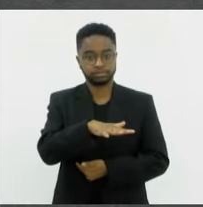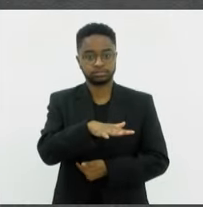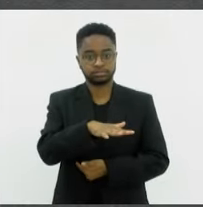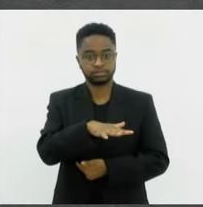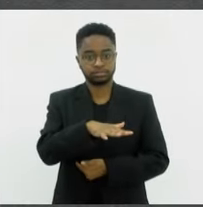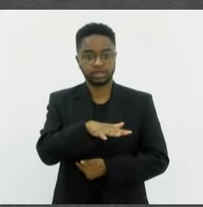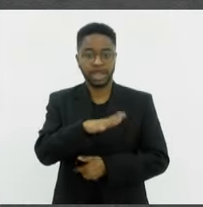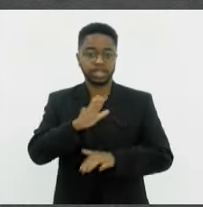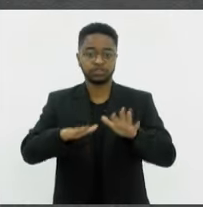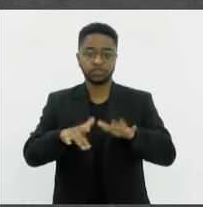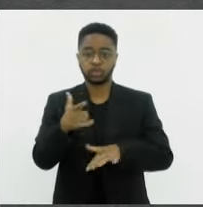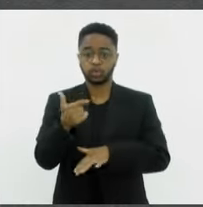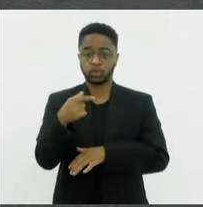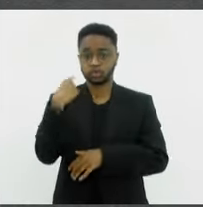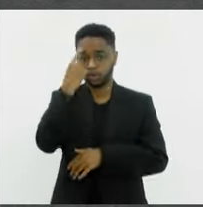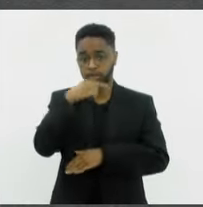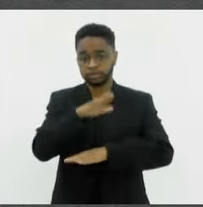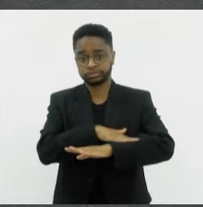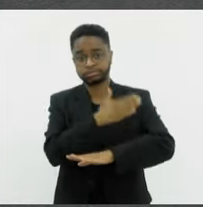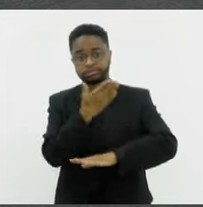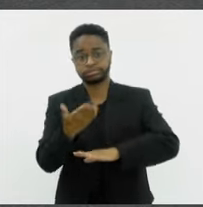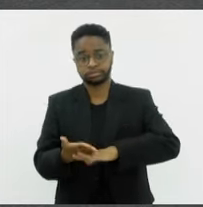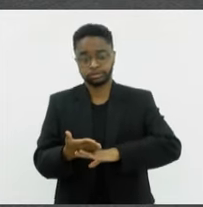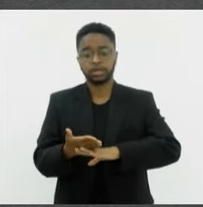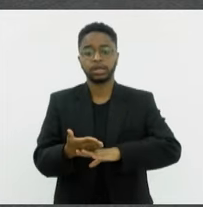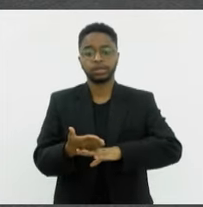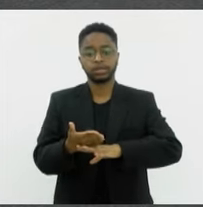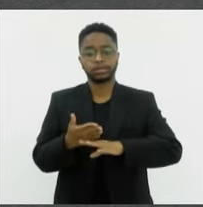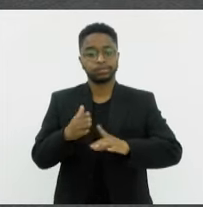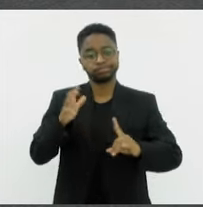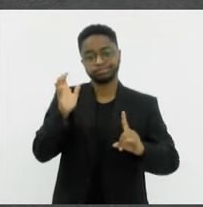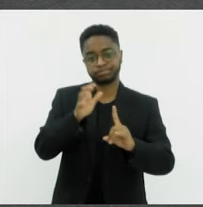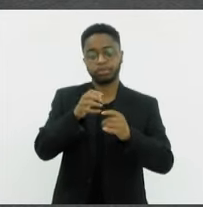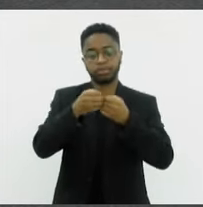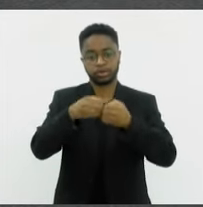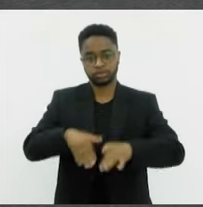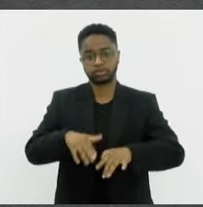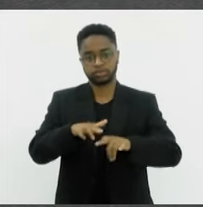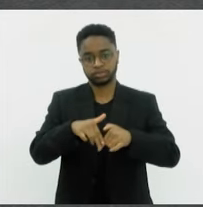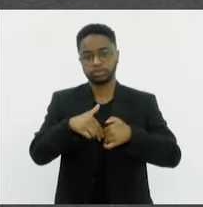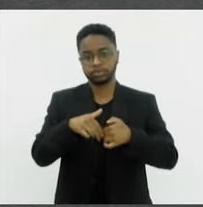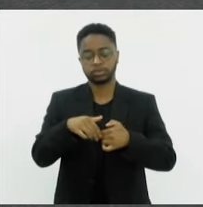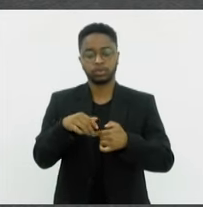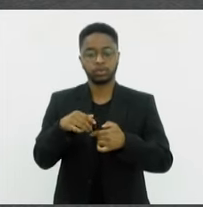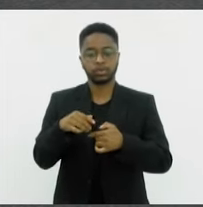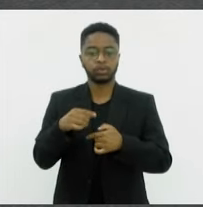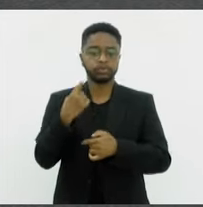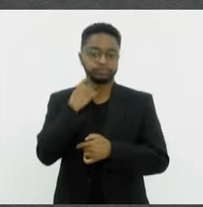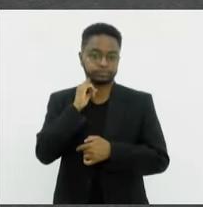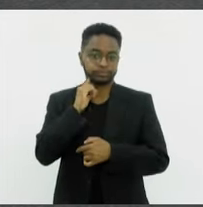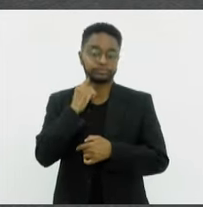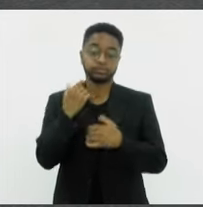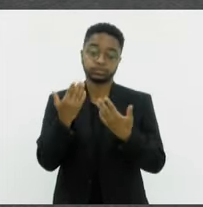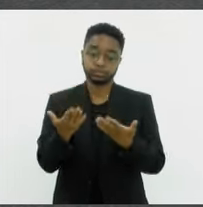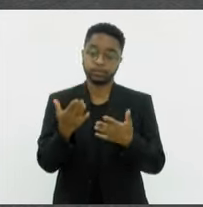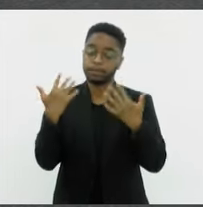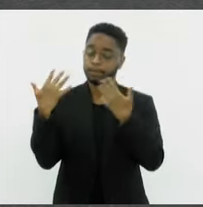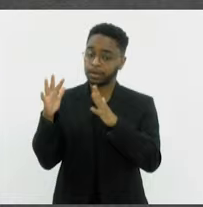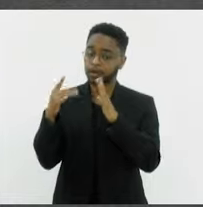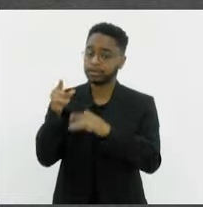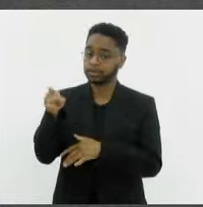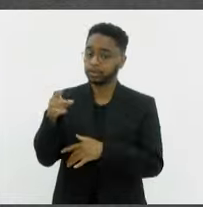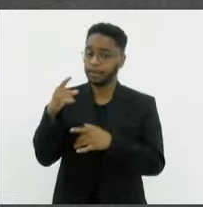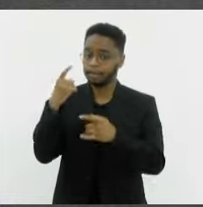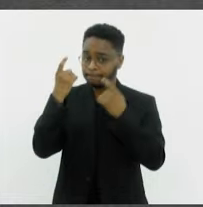12 horas por dia exposto a essa poluição. Portanto, está de parabéns, Vossa Excelência, por saúde do